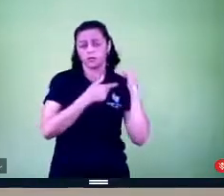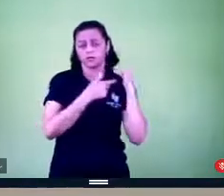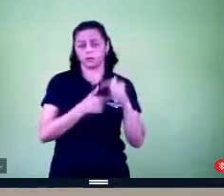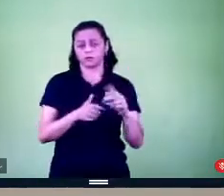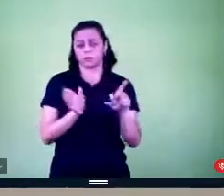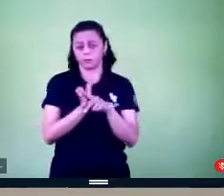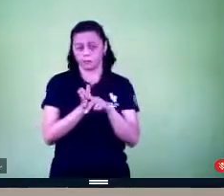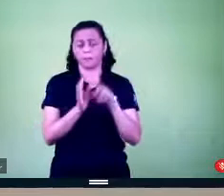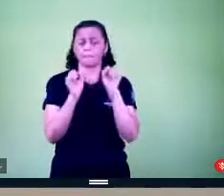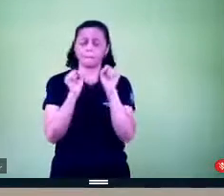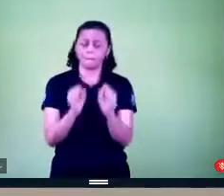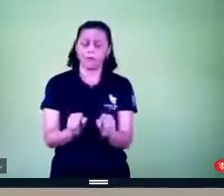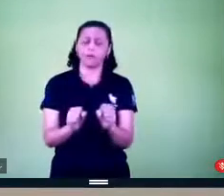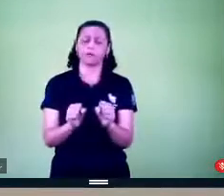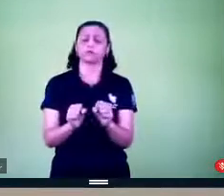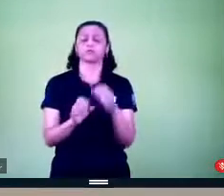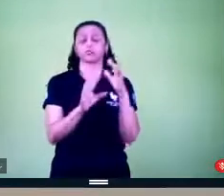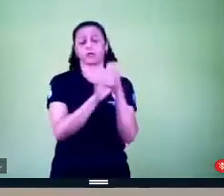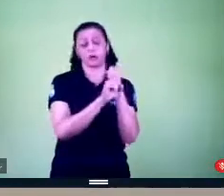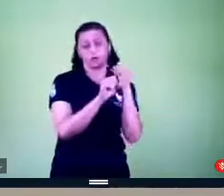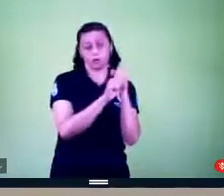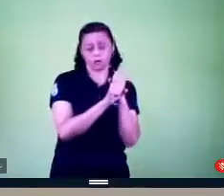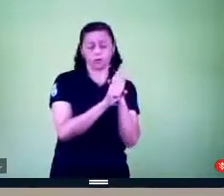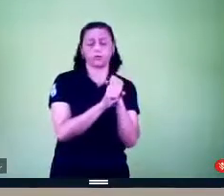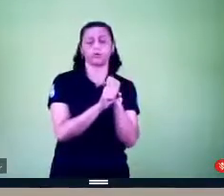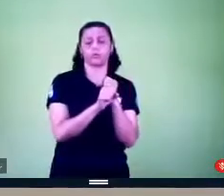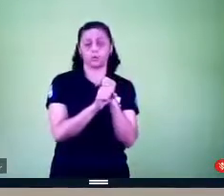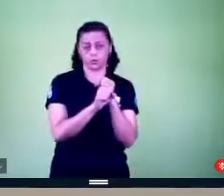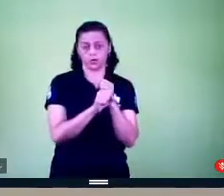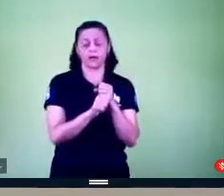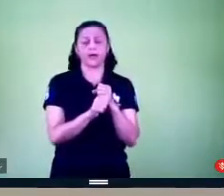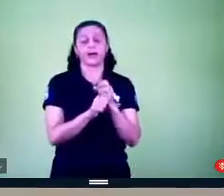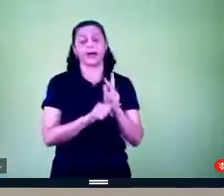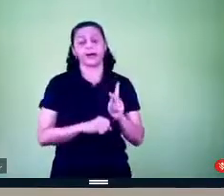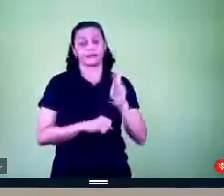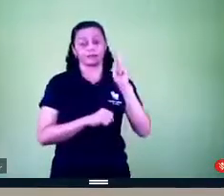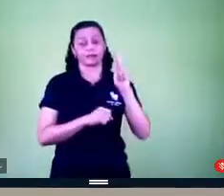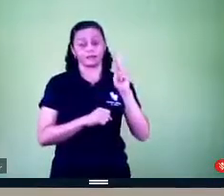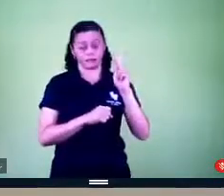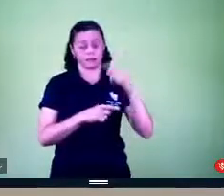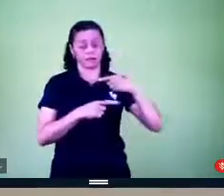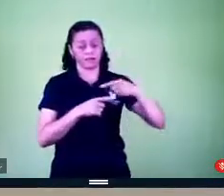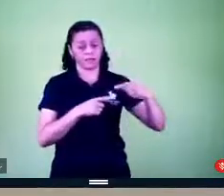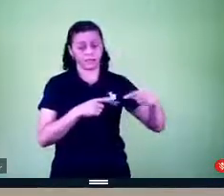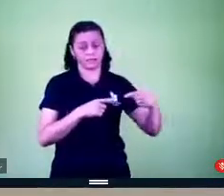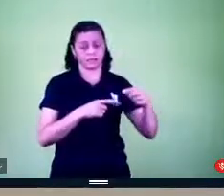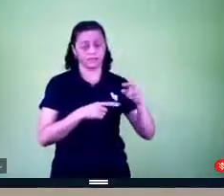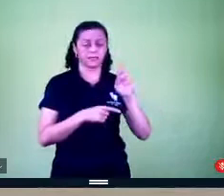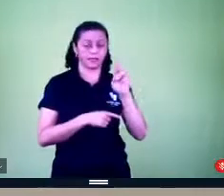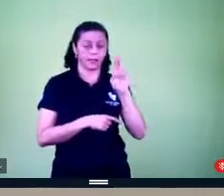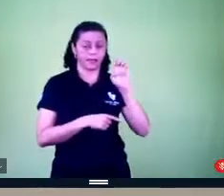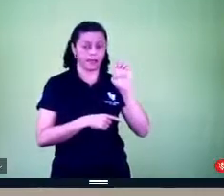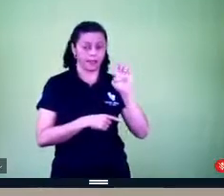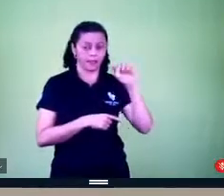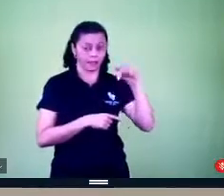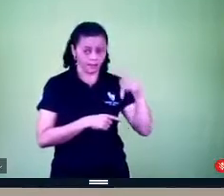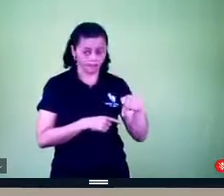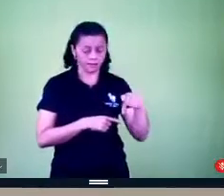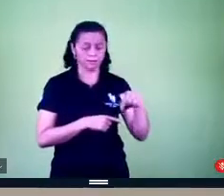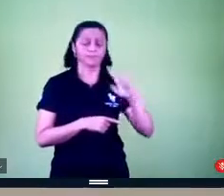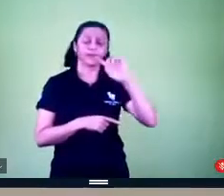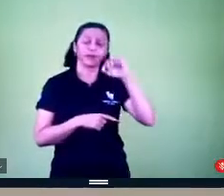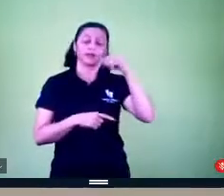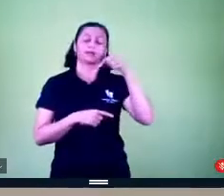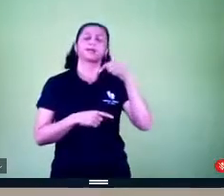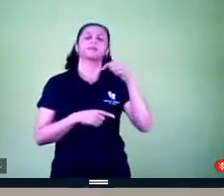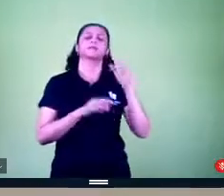da resistência equivalente, né? Vai ser essa expressão. Depois eu vou pegar esse valor que eu calculei e dividir